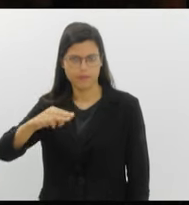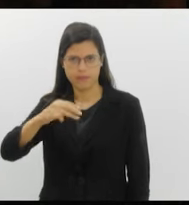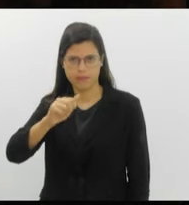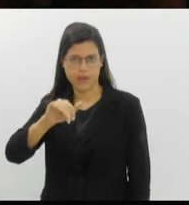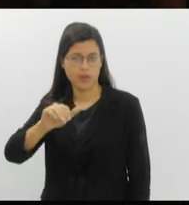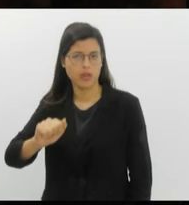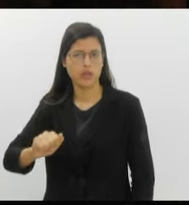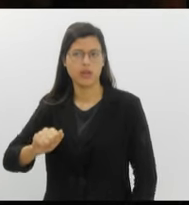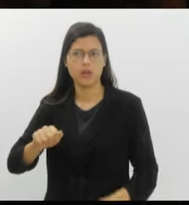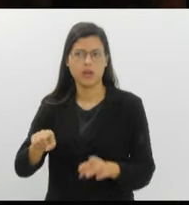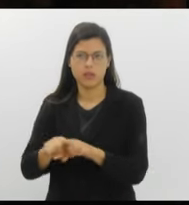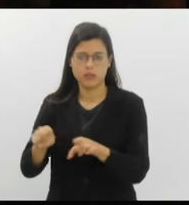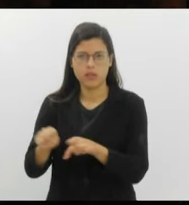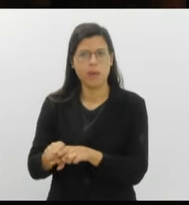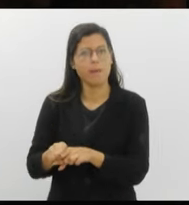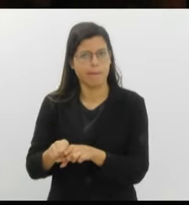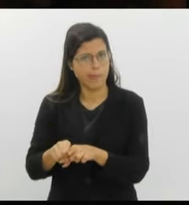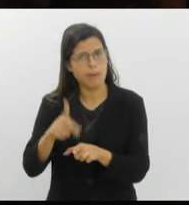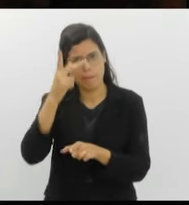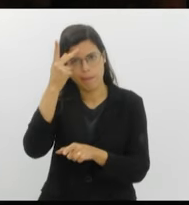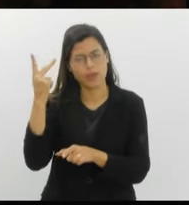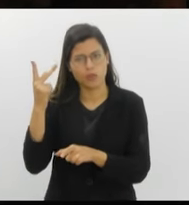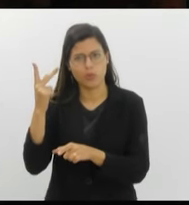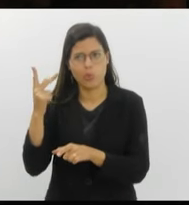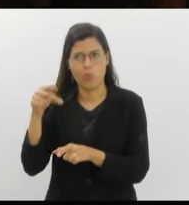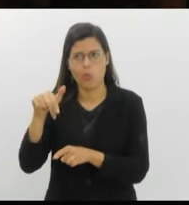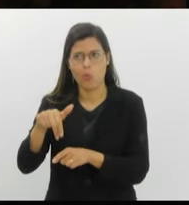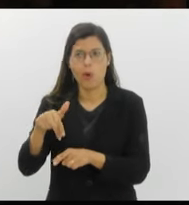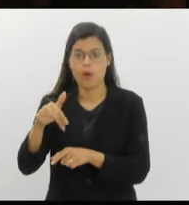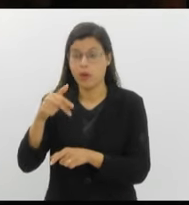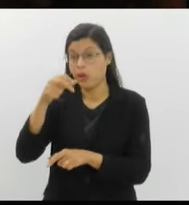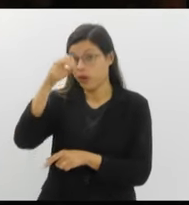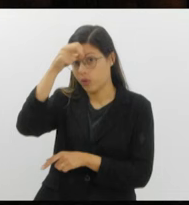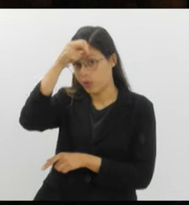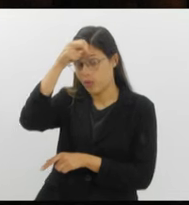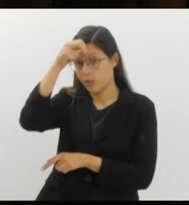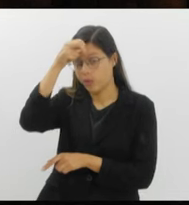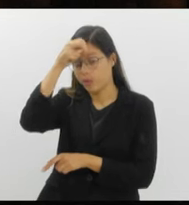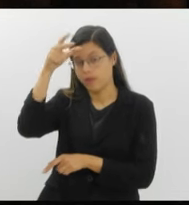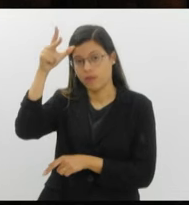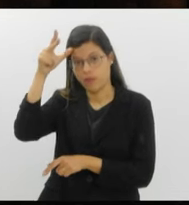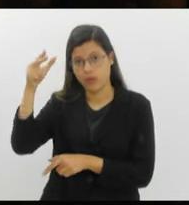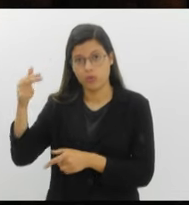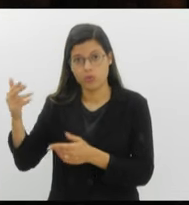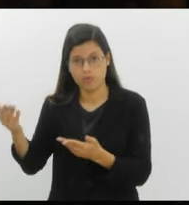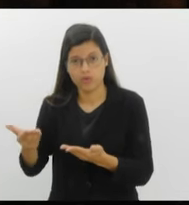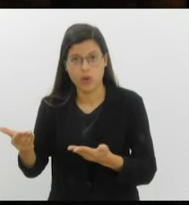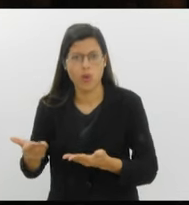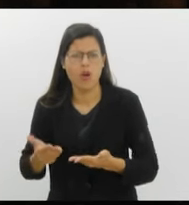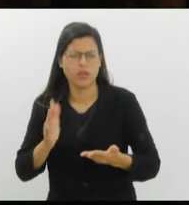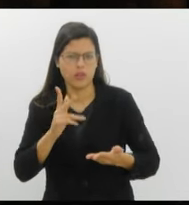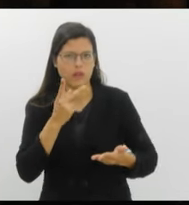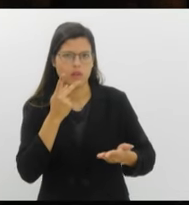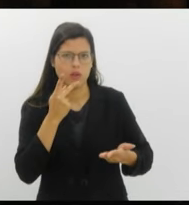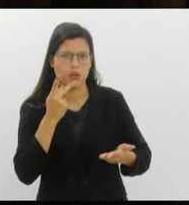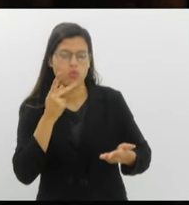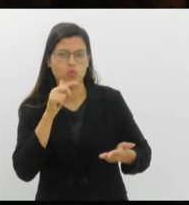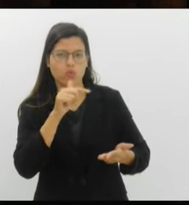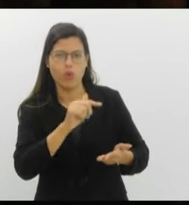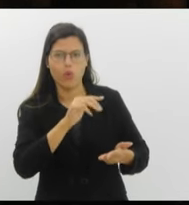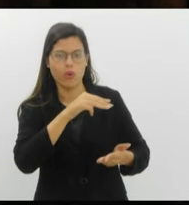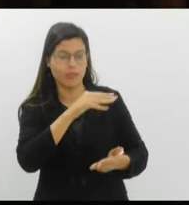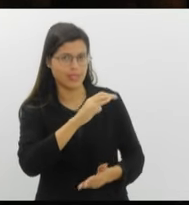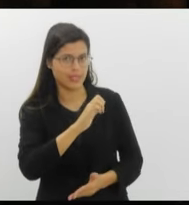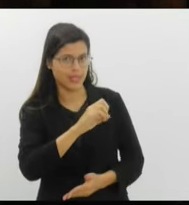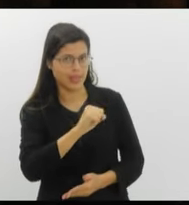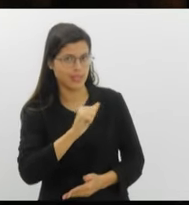seus herdeiros, dentre os quais o atual prefeito dessa cidade, que já chegou a chamar, inclusive, César Maia de ladrão. A disfarçatez